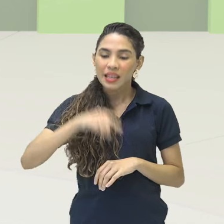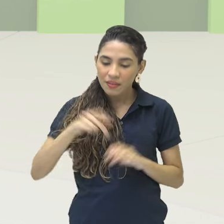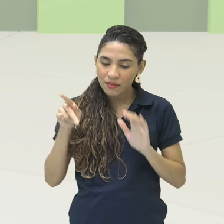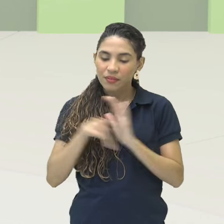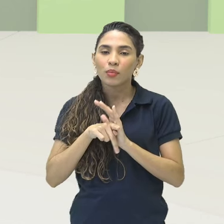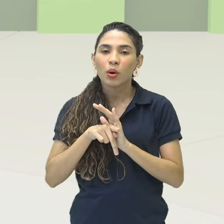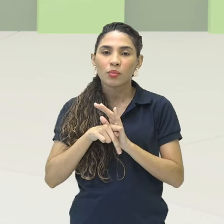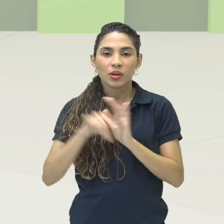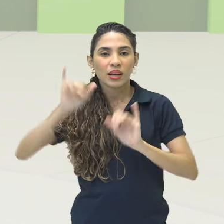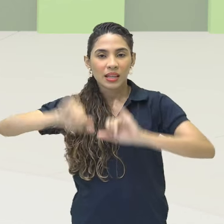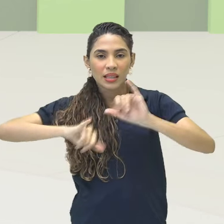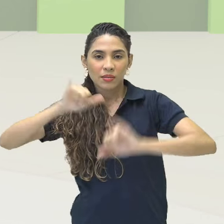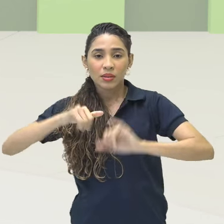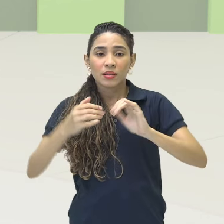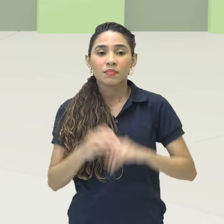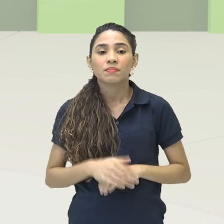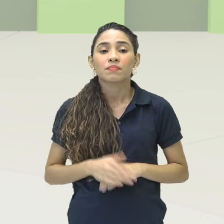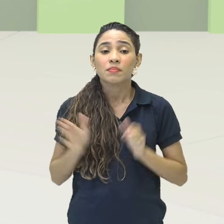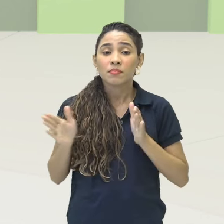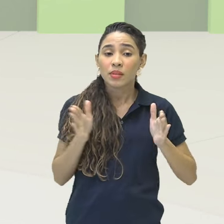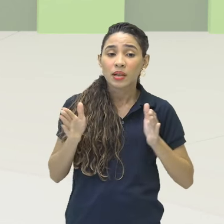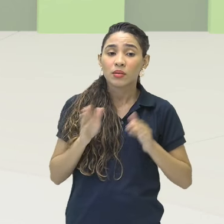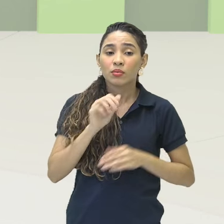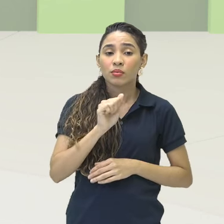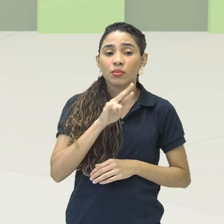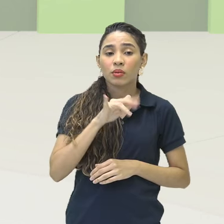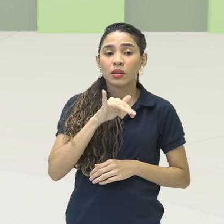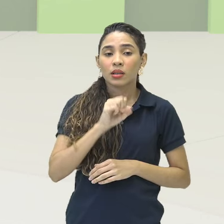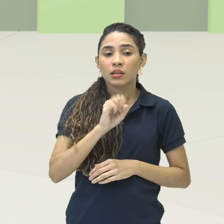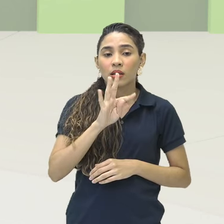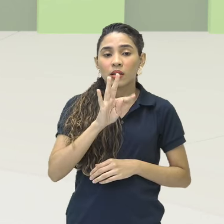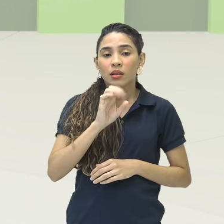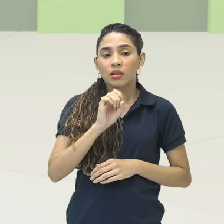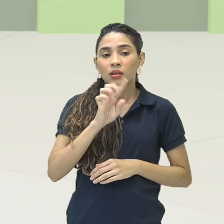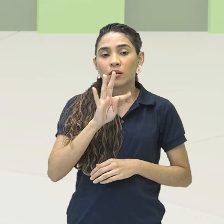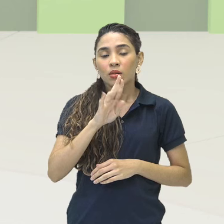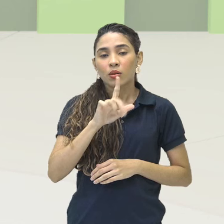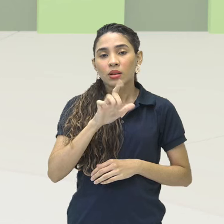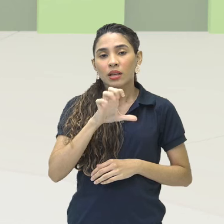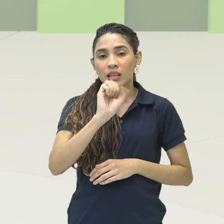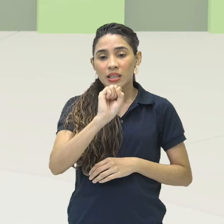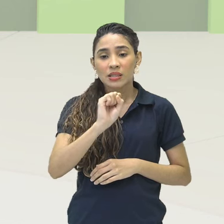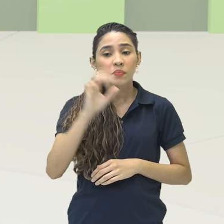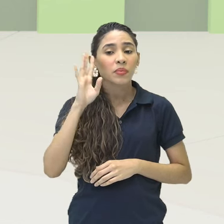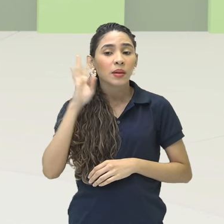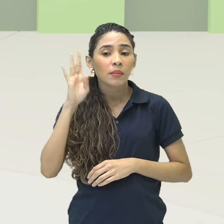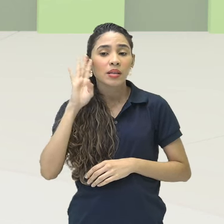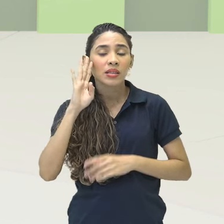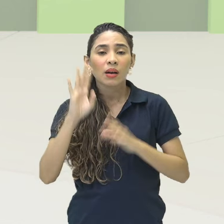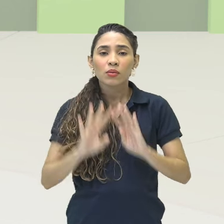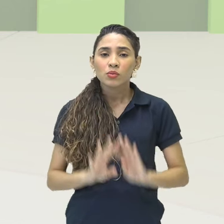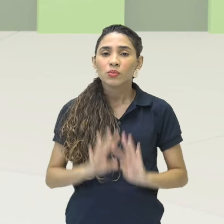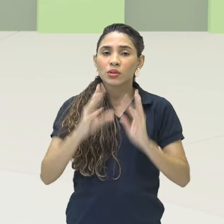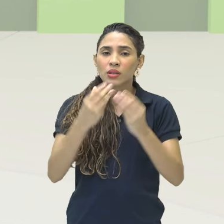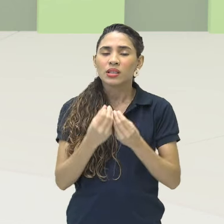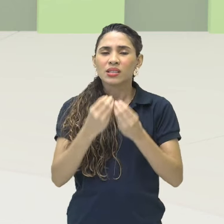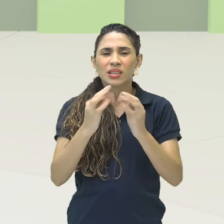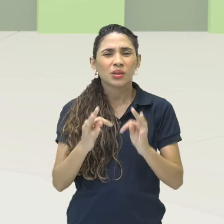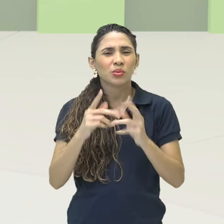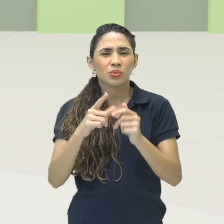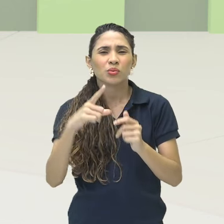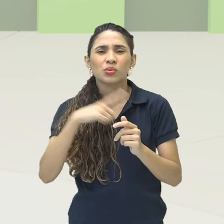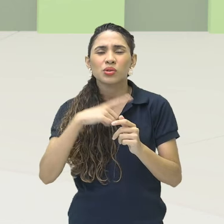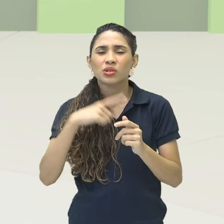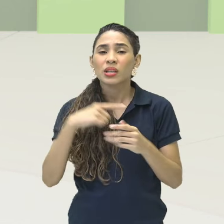química. Surgiu aqui na época de Aristóteles, que ele imaginava que a matéria, tudo, era feito a partir